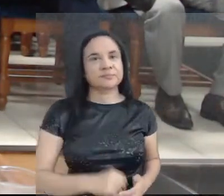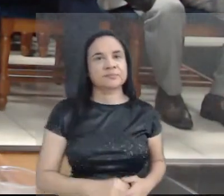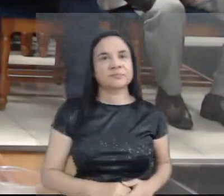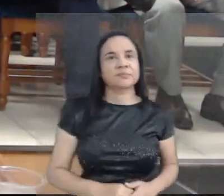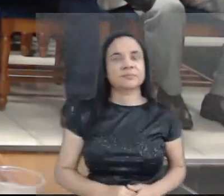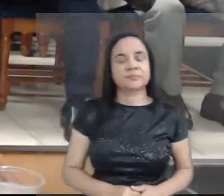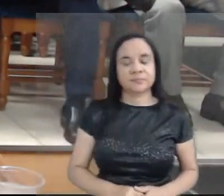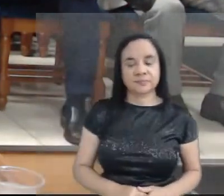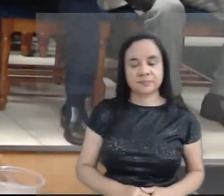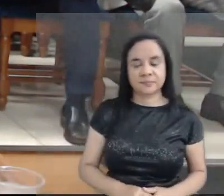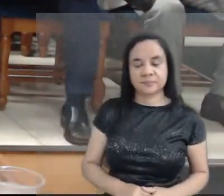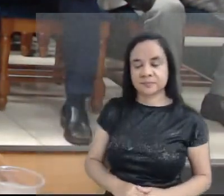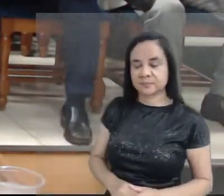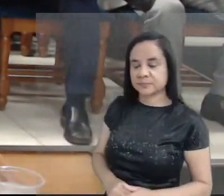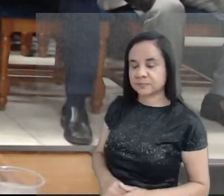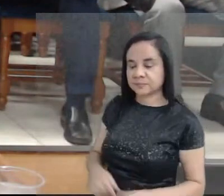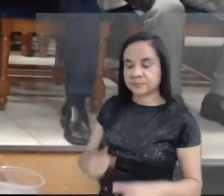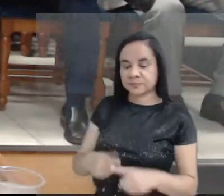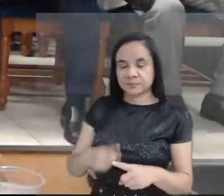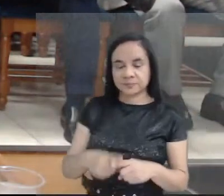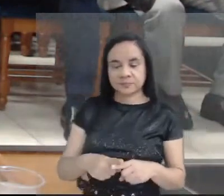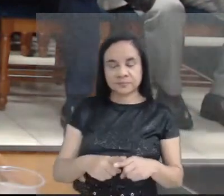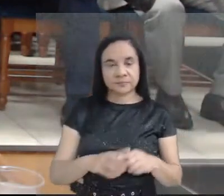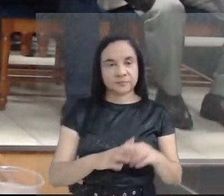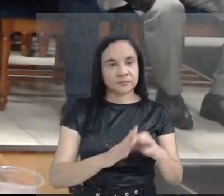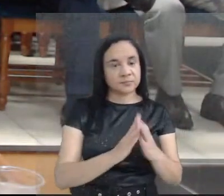Porque a Bíblia diz, e a história,